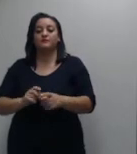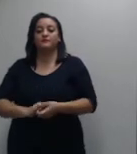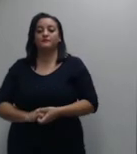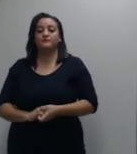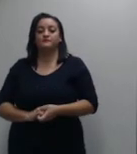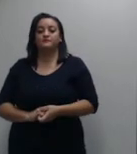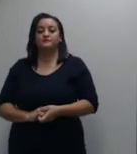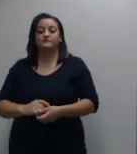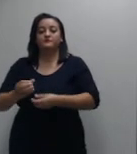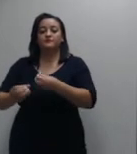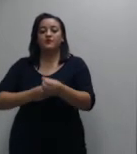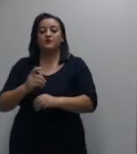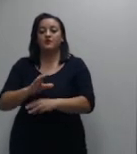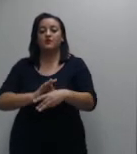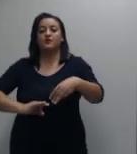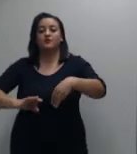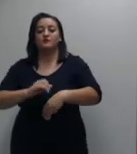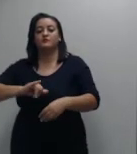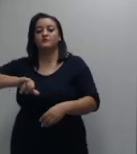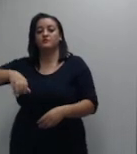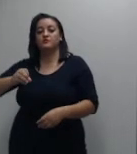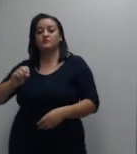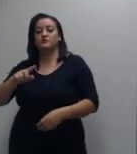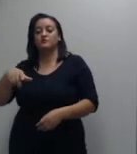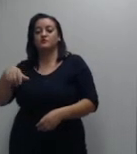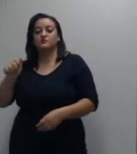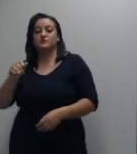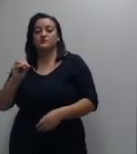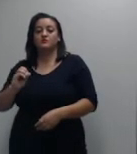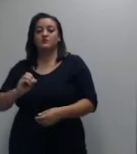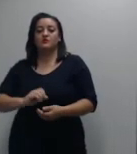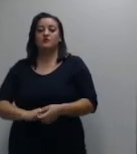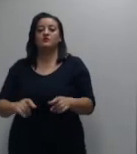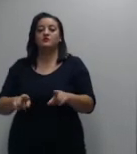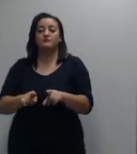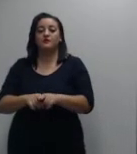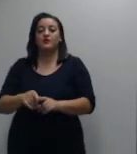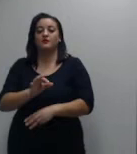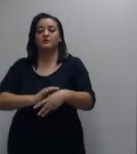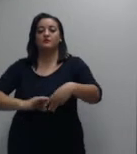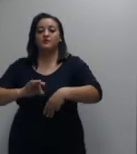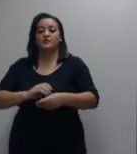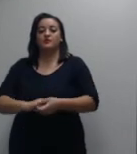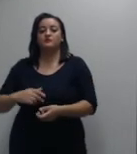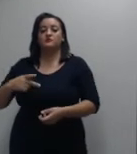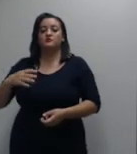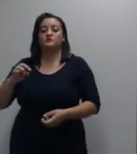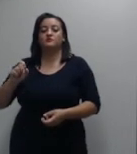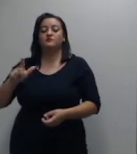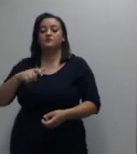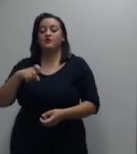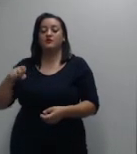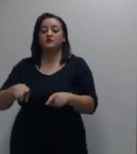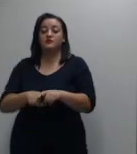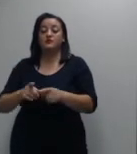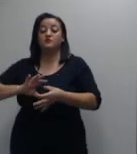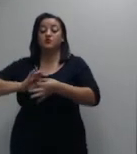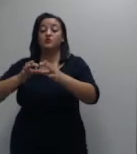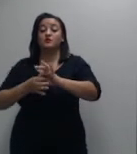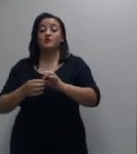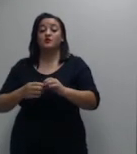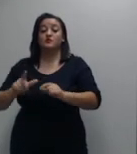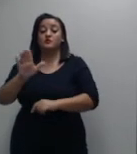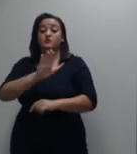que o outro volta de Noronha mais o que me fez algo certo Nesse contexto no âmbito restrito